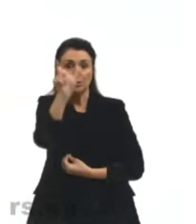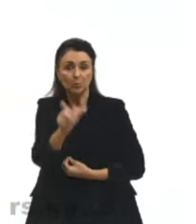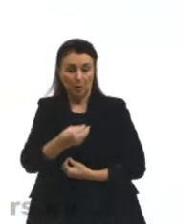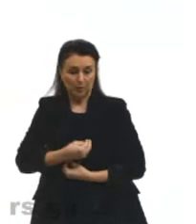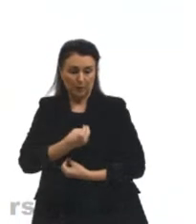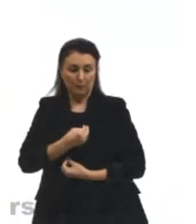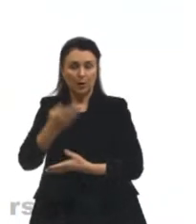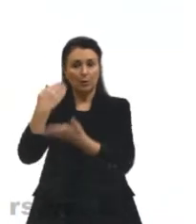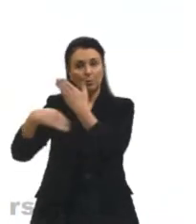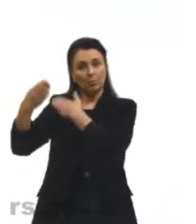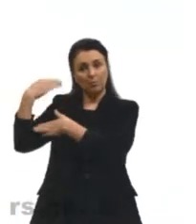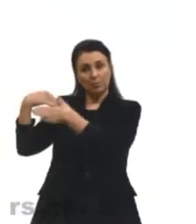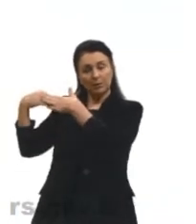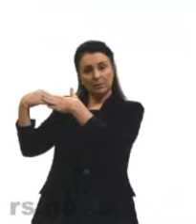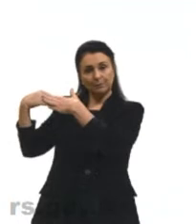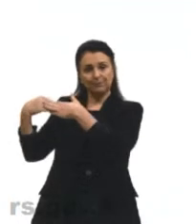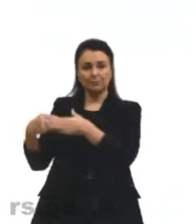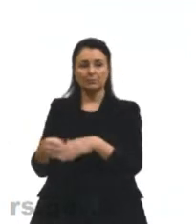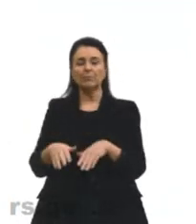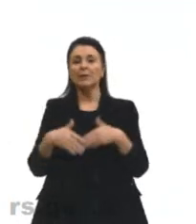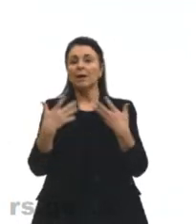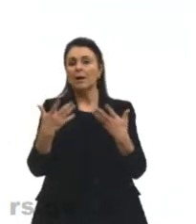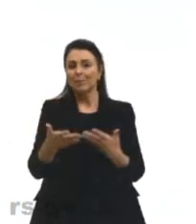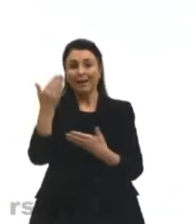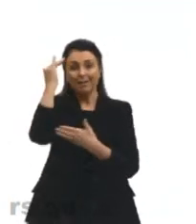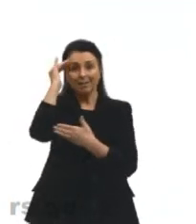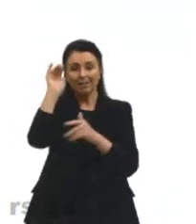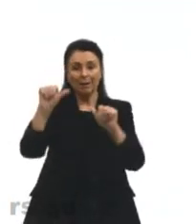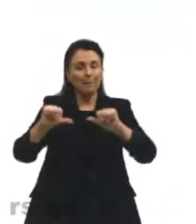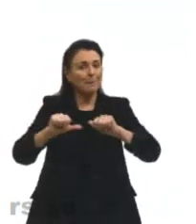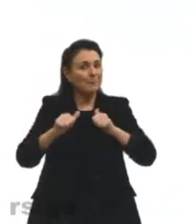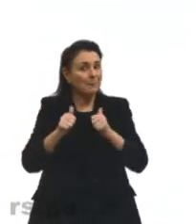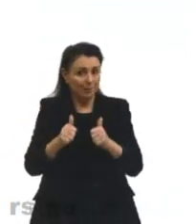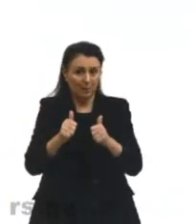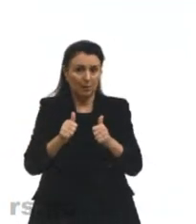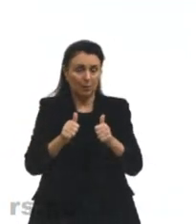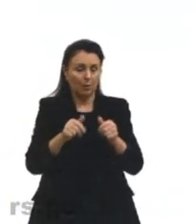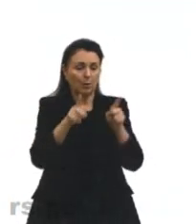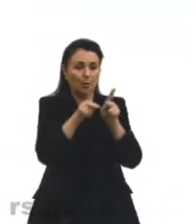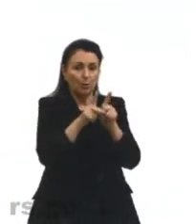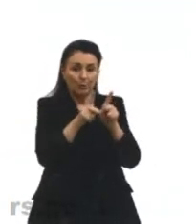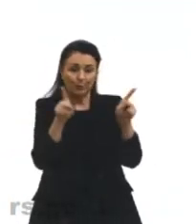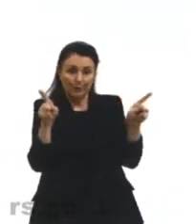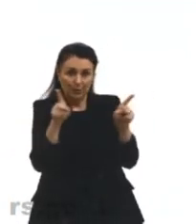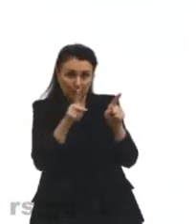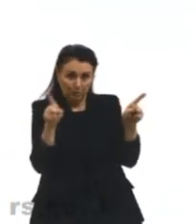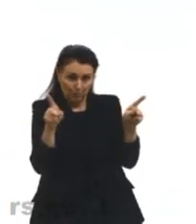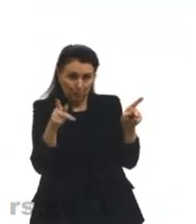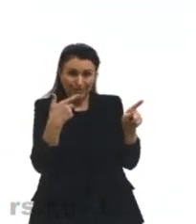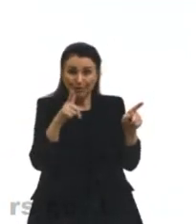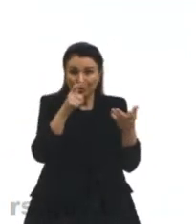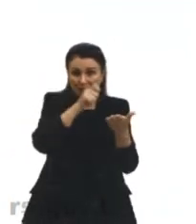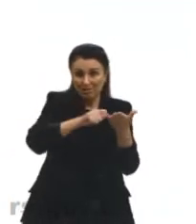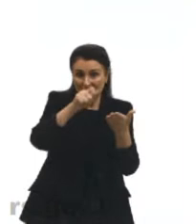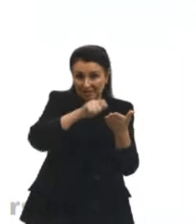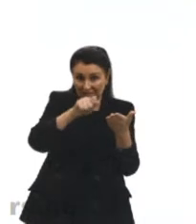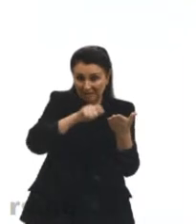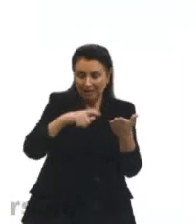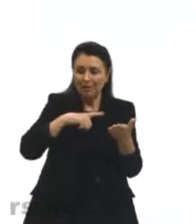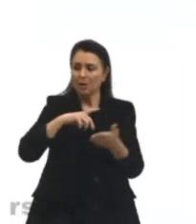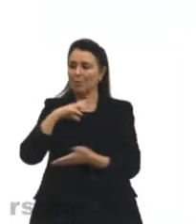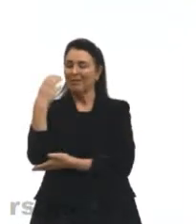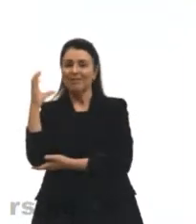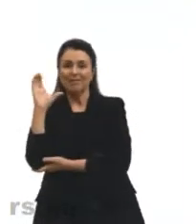e ir para trabalhar então com esses períodos que não se existe um relato escrito existe uma ciência uma